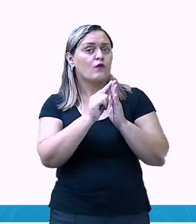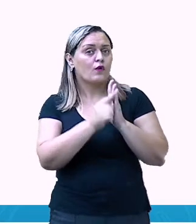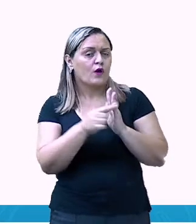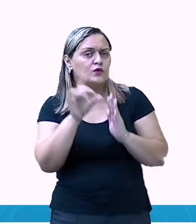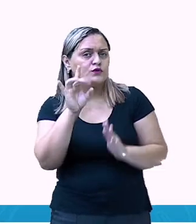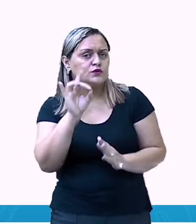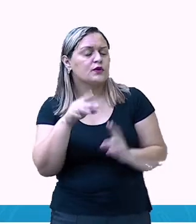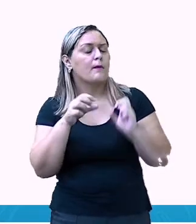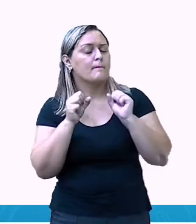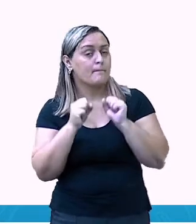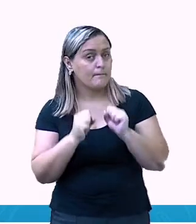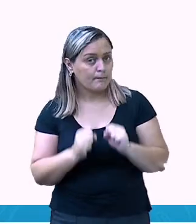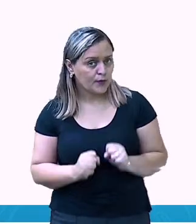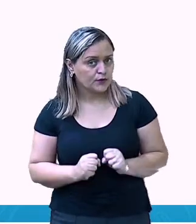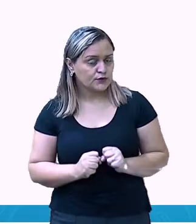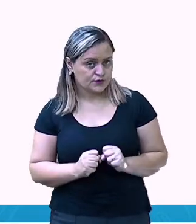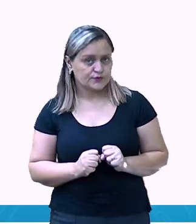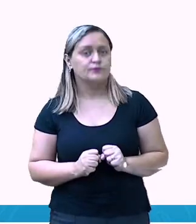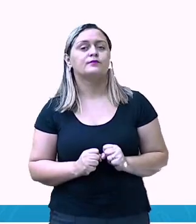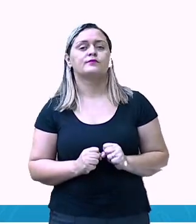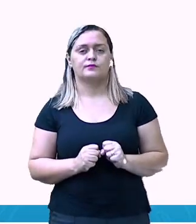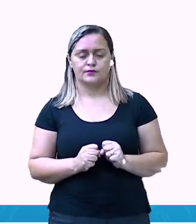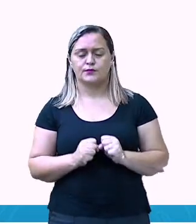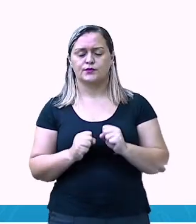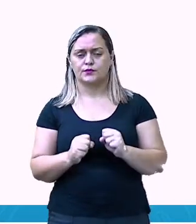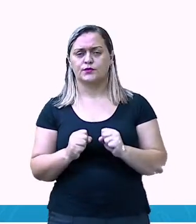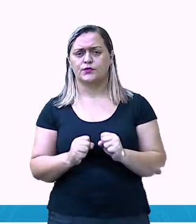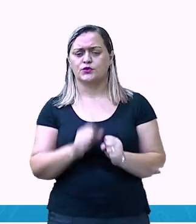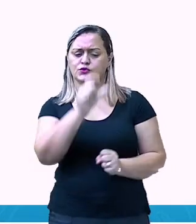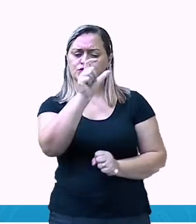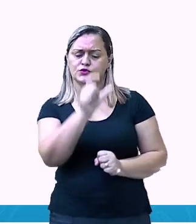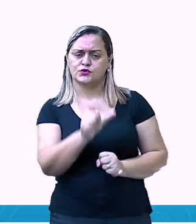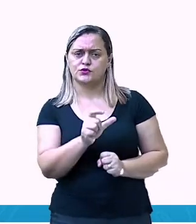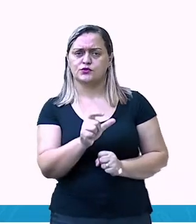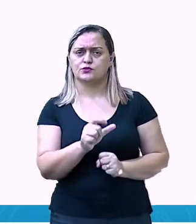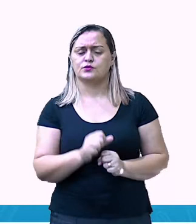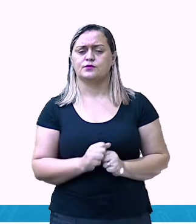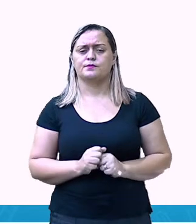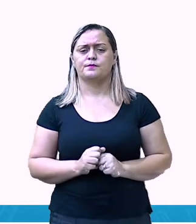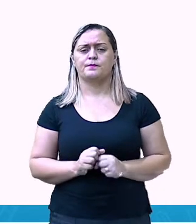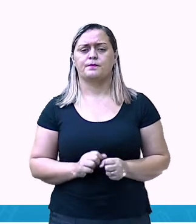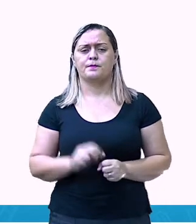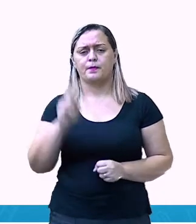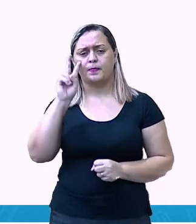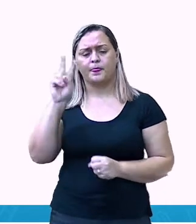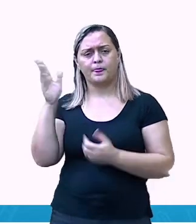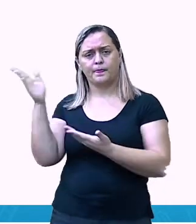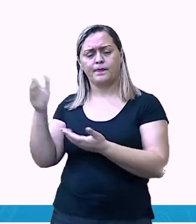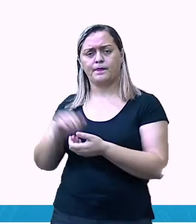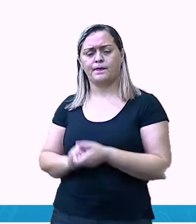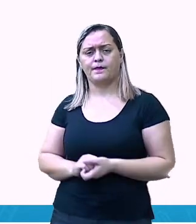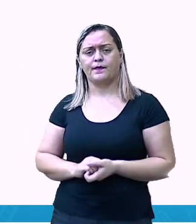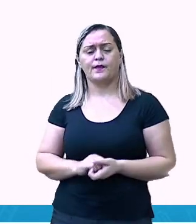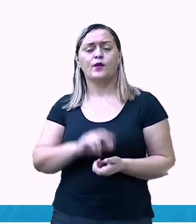E, I, O, U. Com essas vogais a gente encontra a sílaba assim. Olha lá na palavra uva.